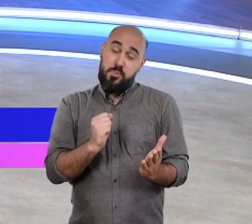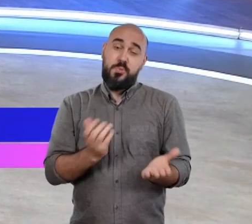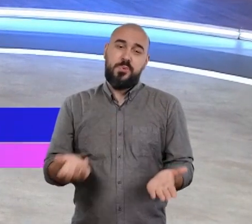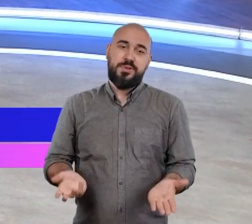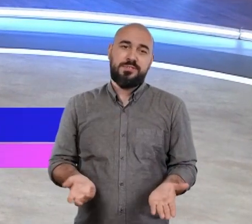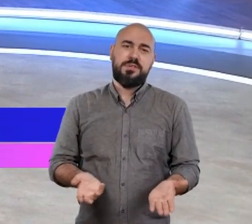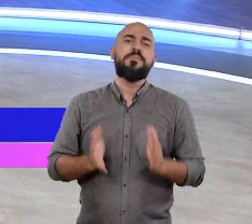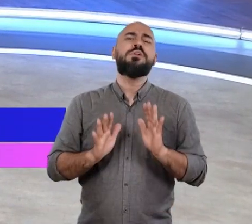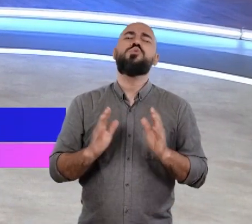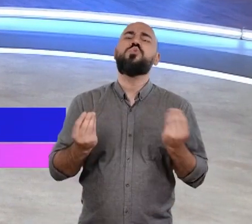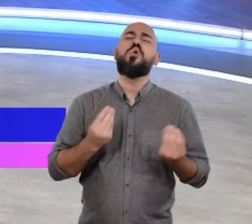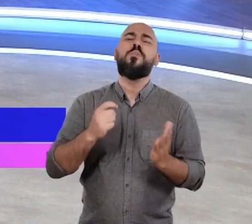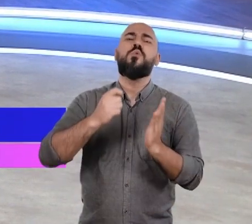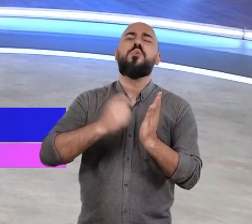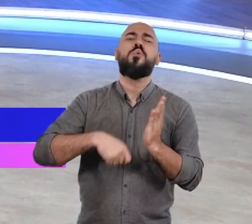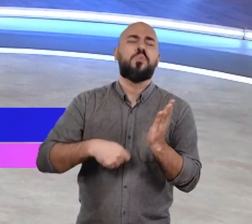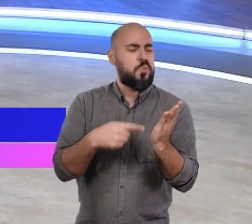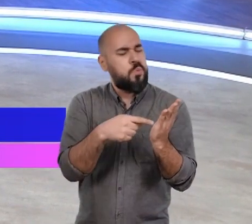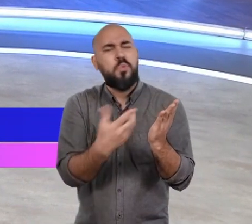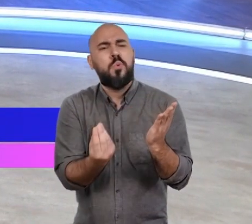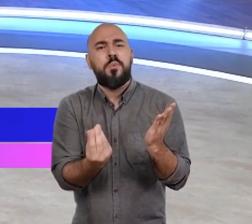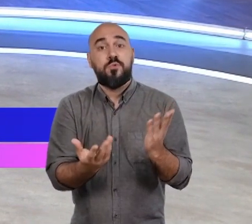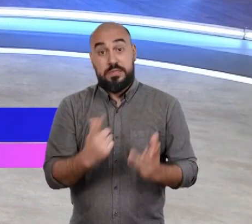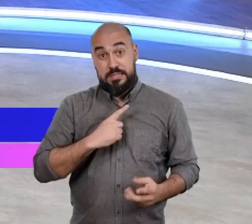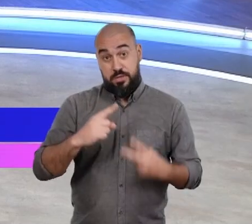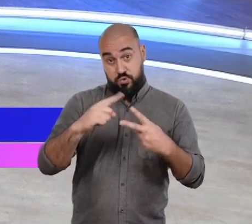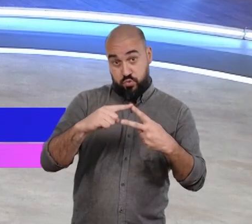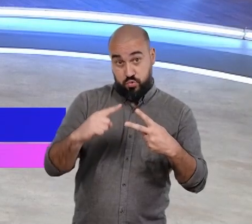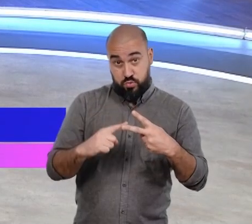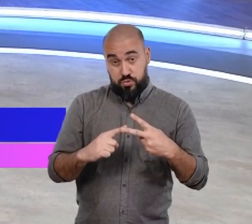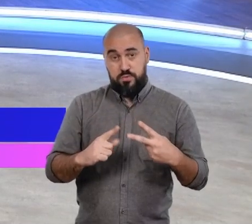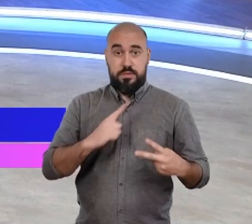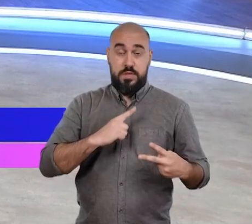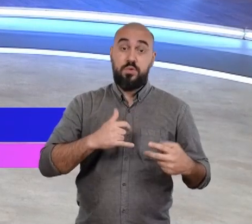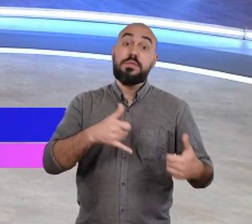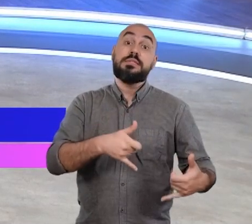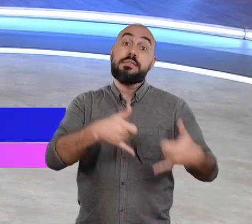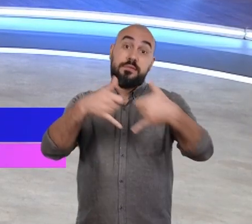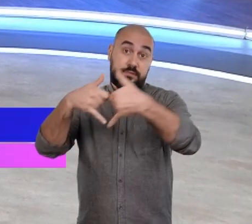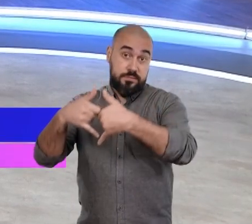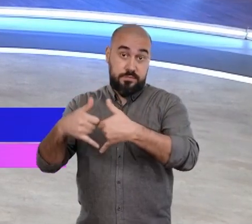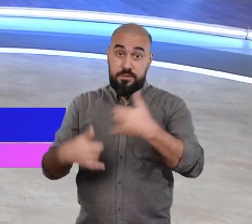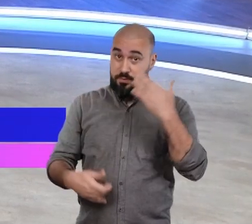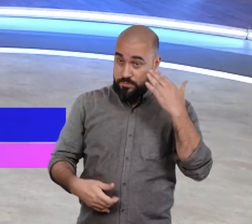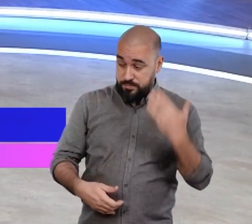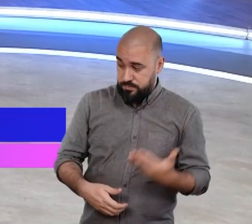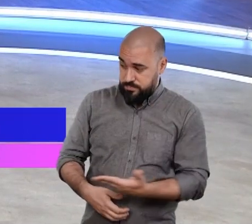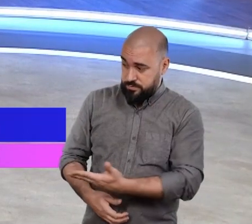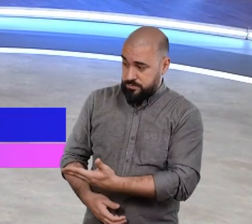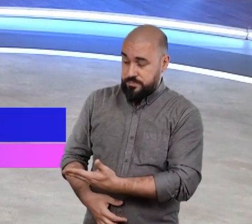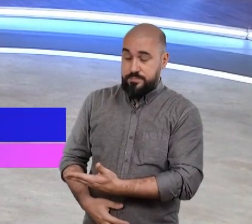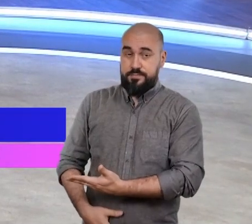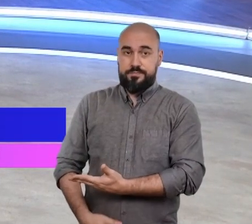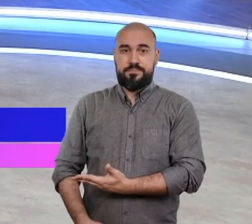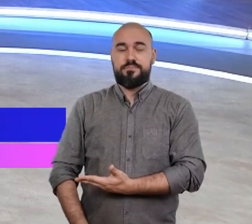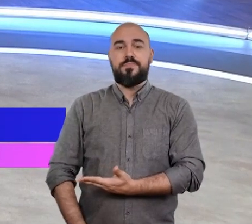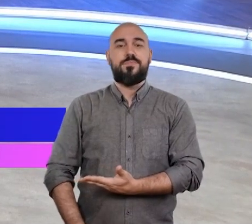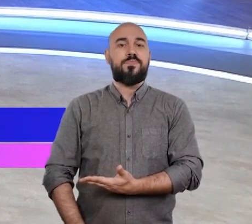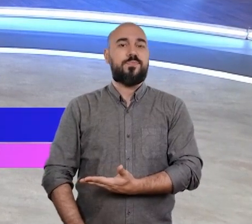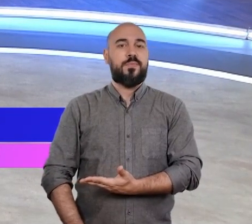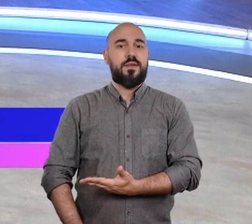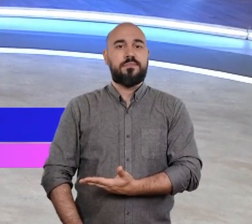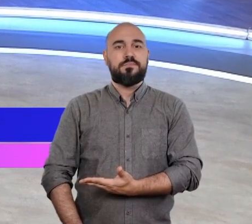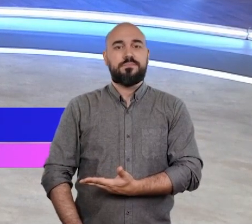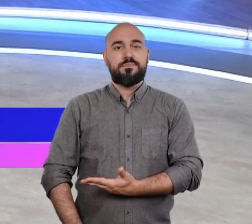para pertencer à escola bíblica? Em duas maneiras. A primeira, pelo telefone. Anota aí, 12 21